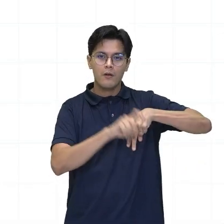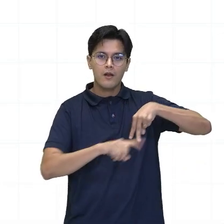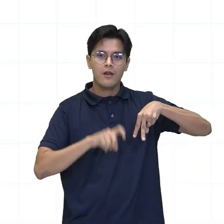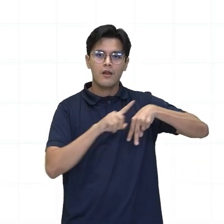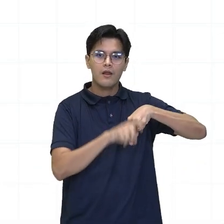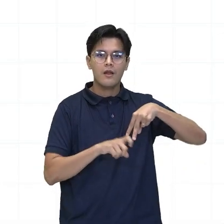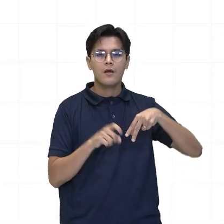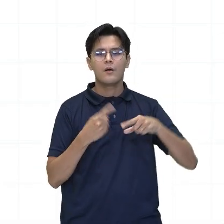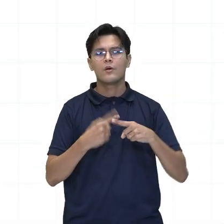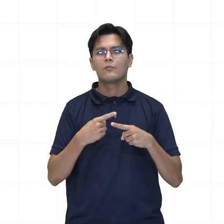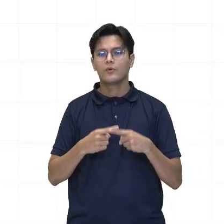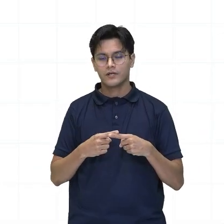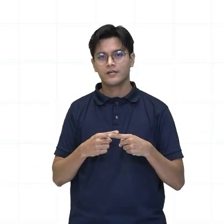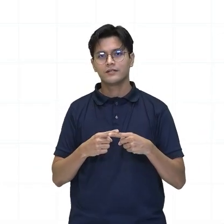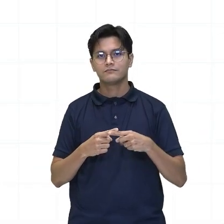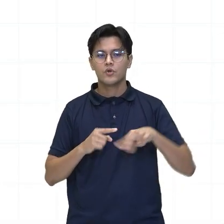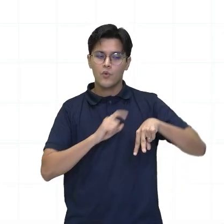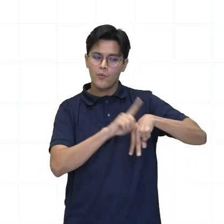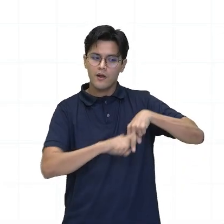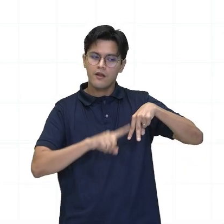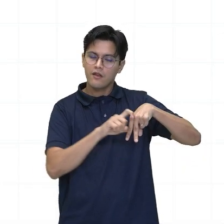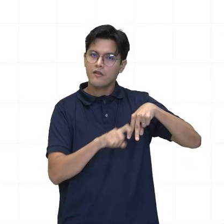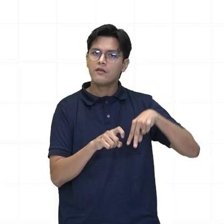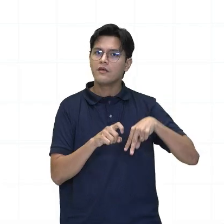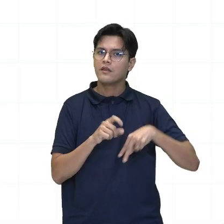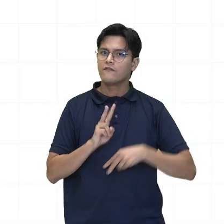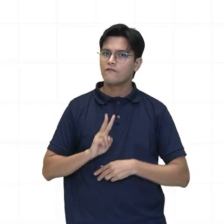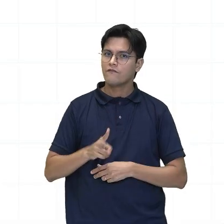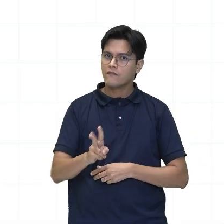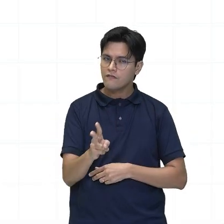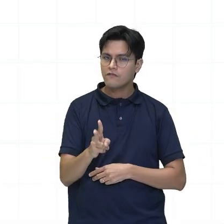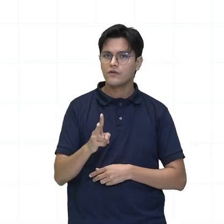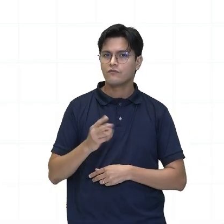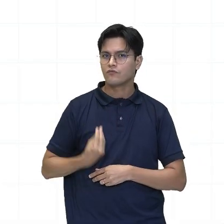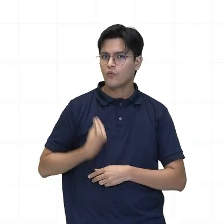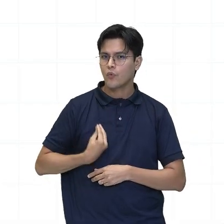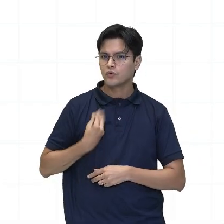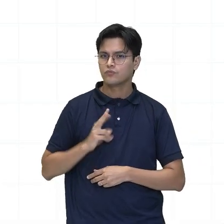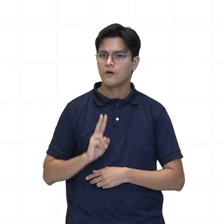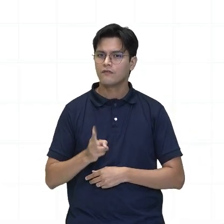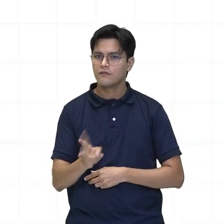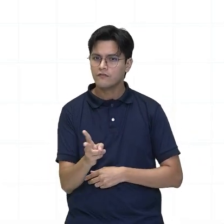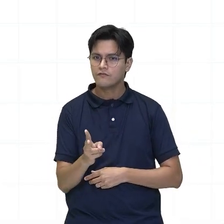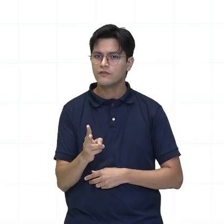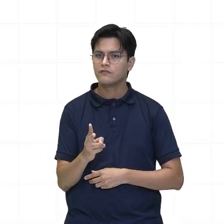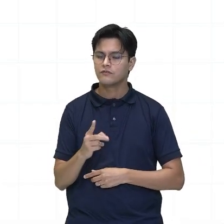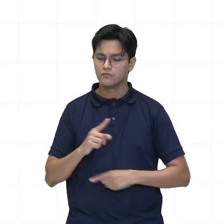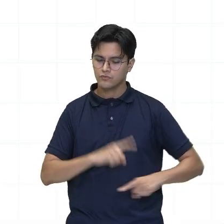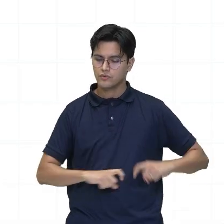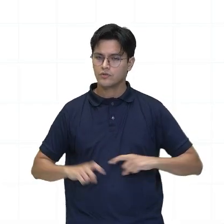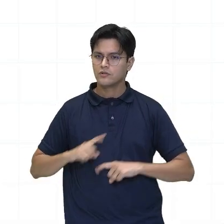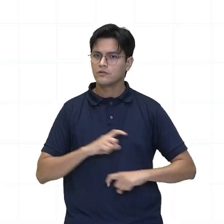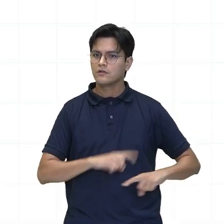para ele se manter vivo e continuar bonitão lá dentro do intestino,